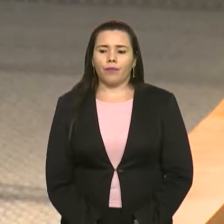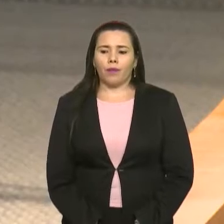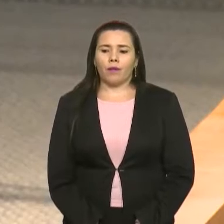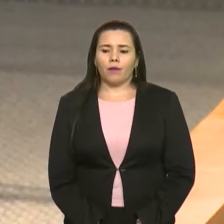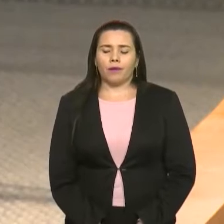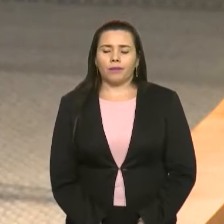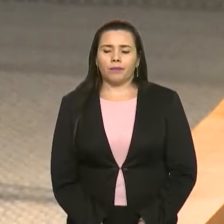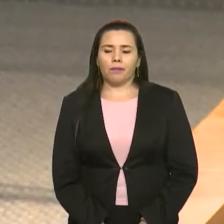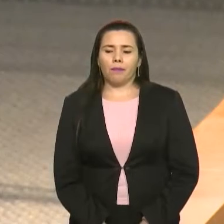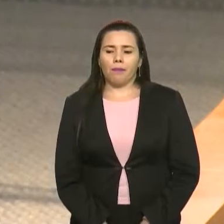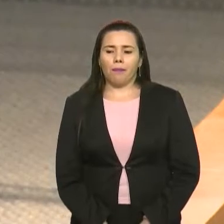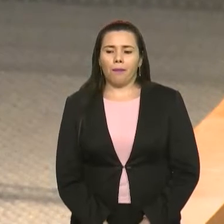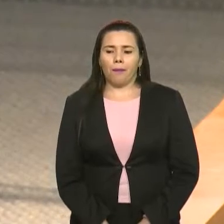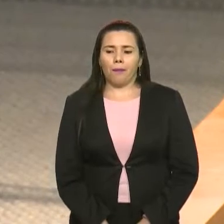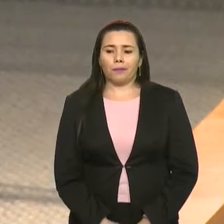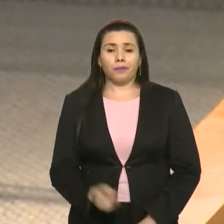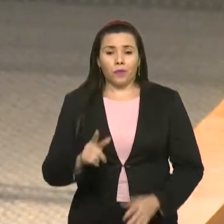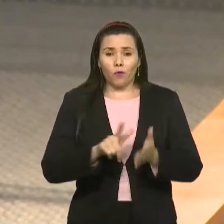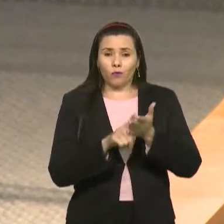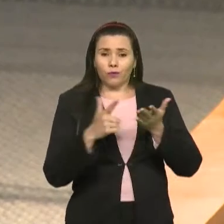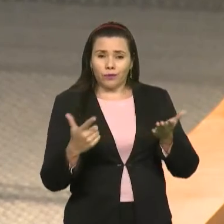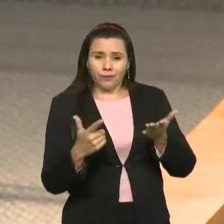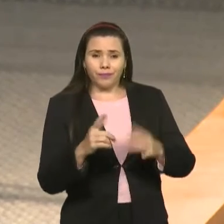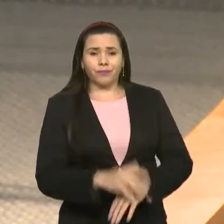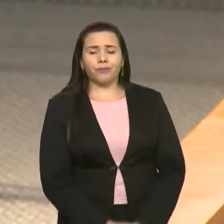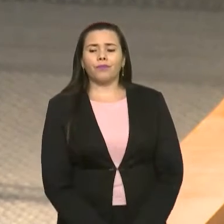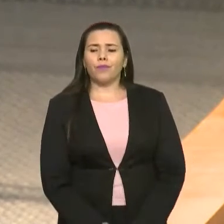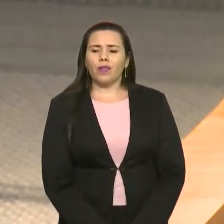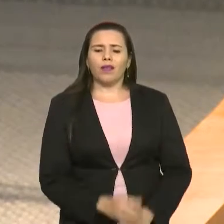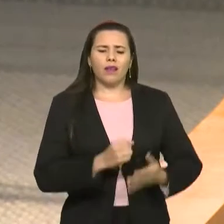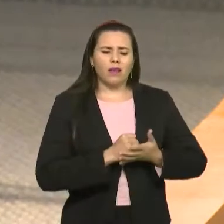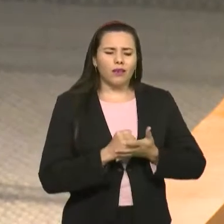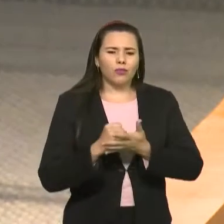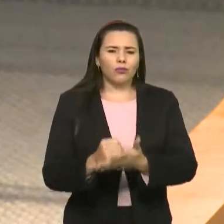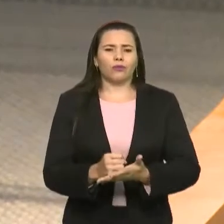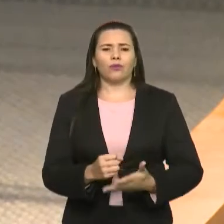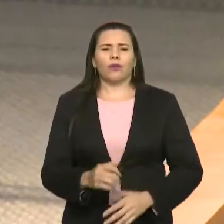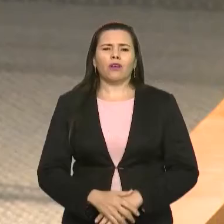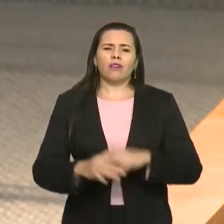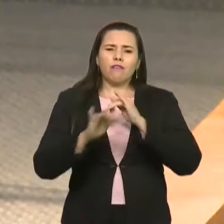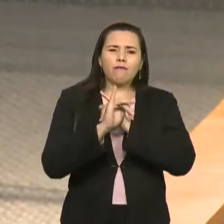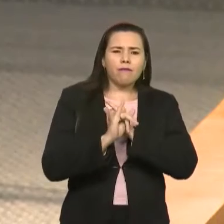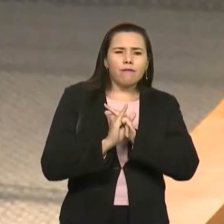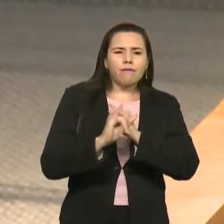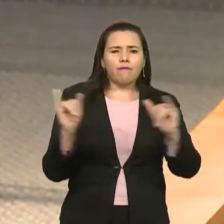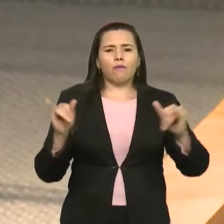jornal que contribuiu à sua época para proliferar ideias.